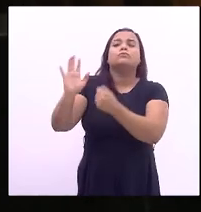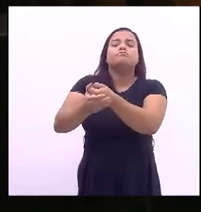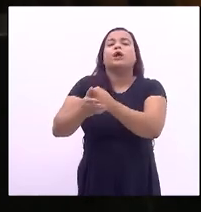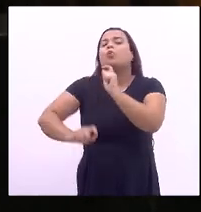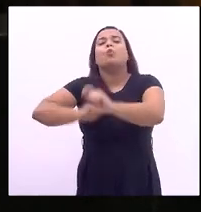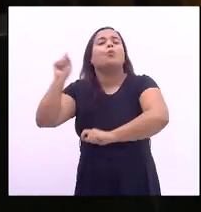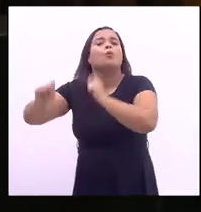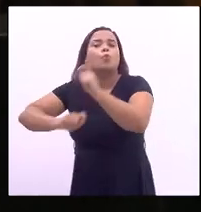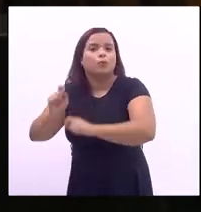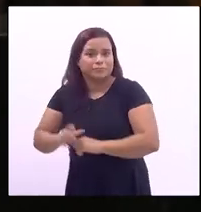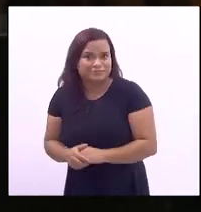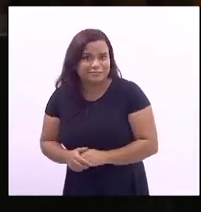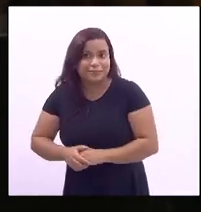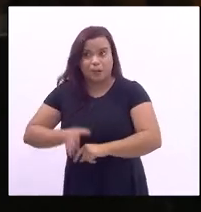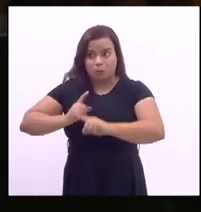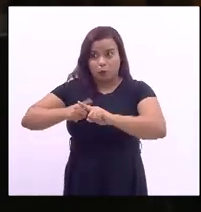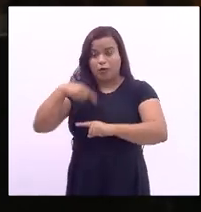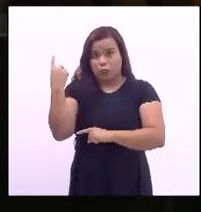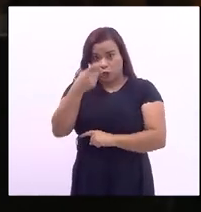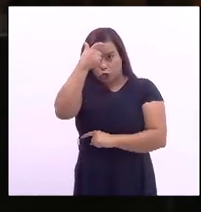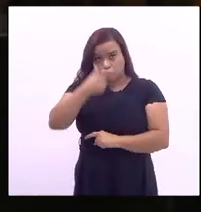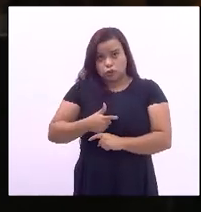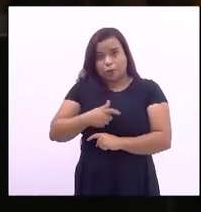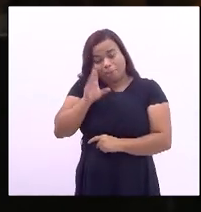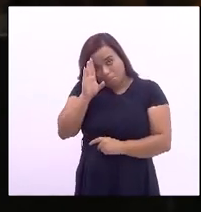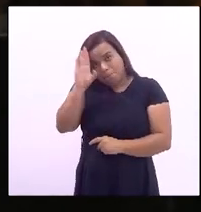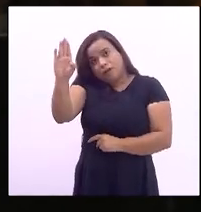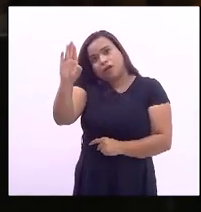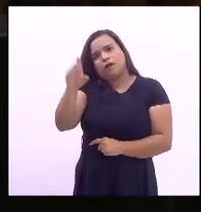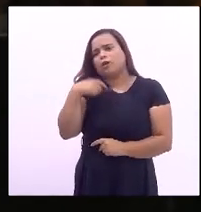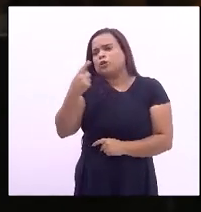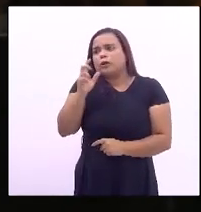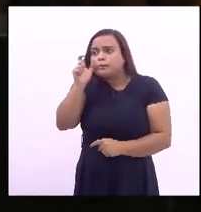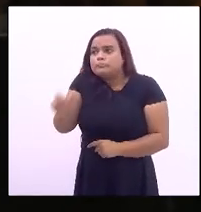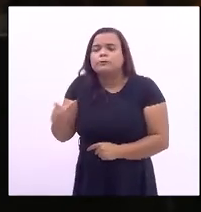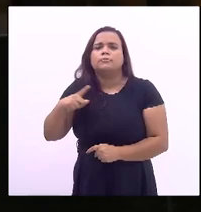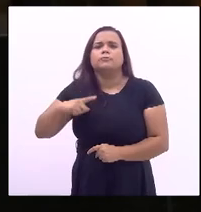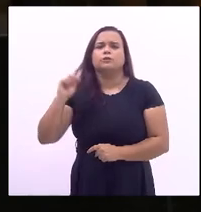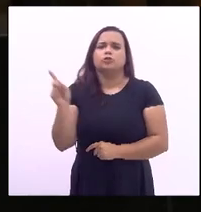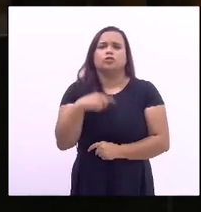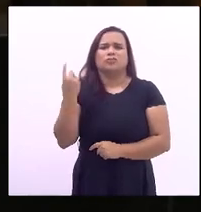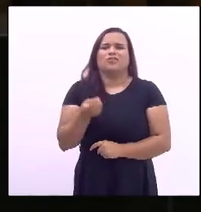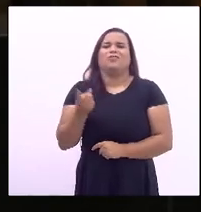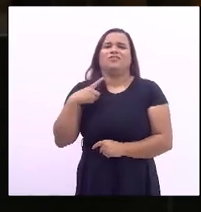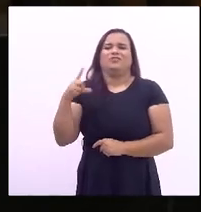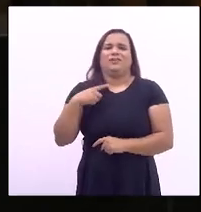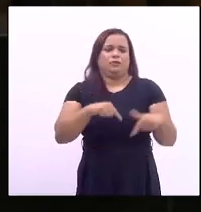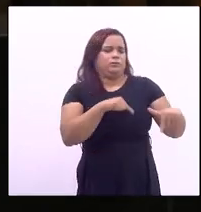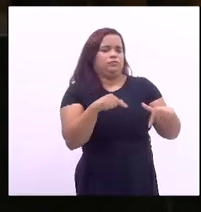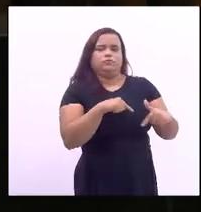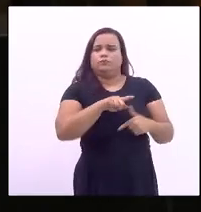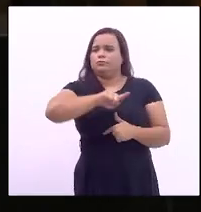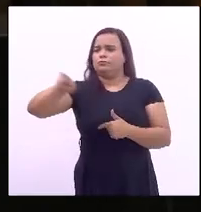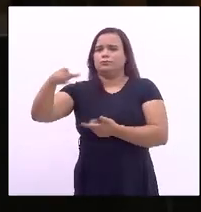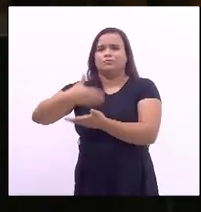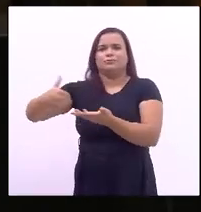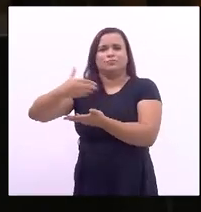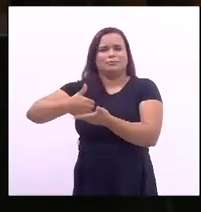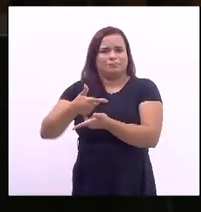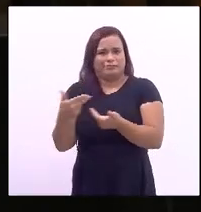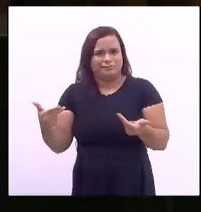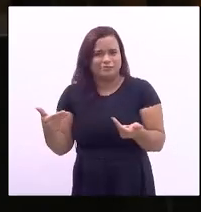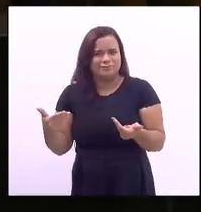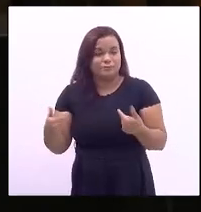afinal de contas somos os principais interessados o contribuinte o secretário da PM